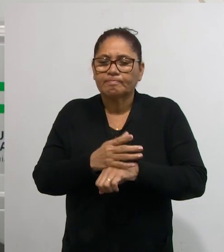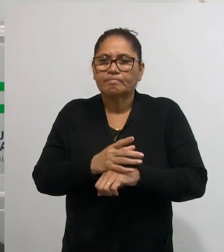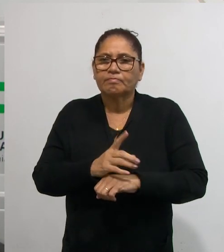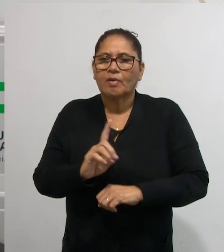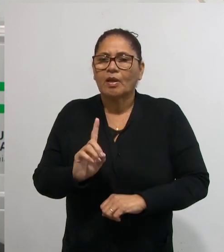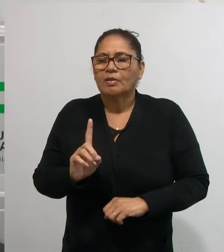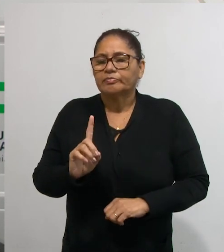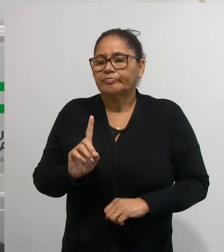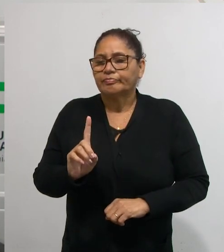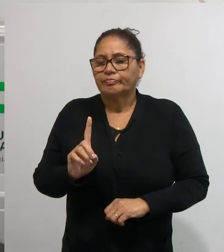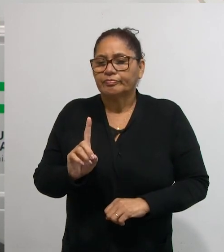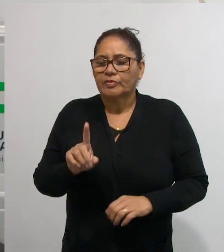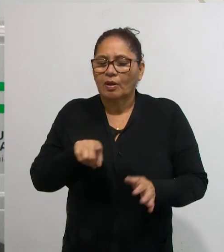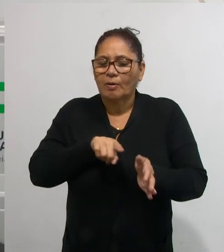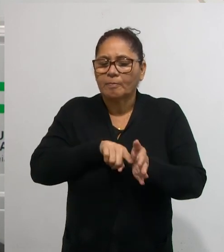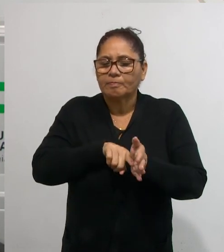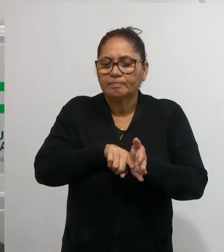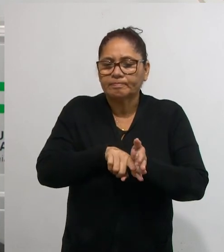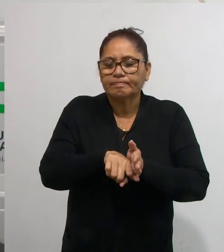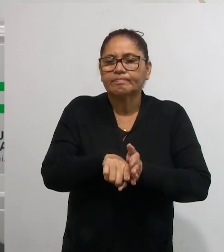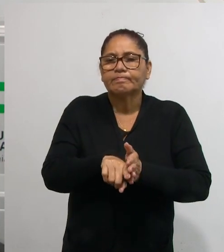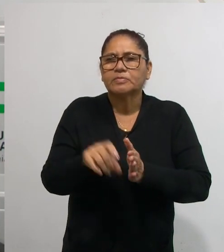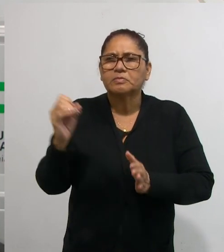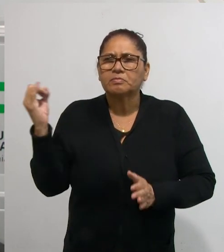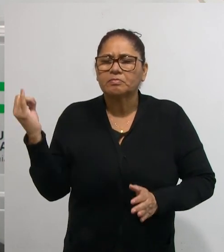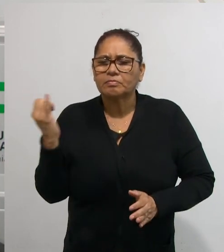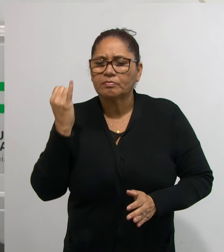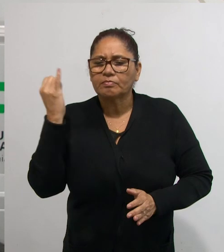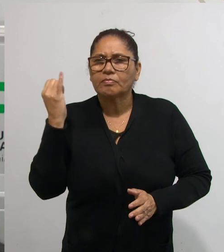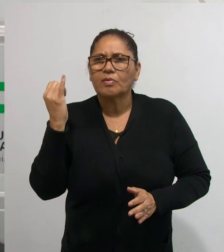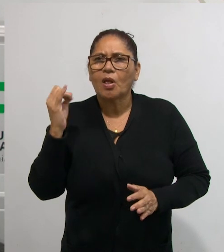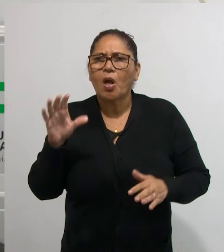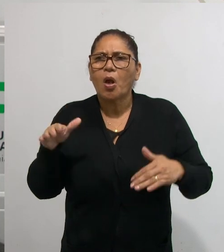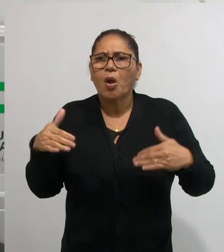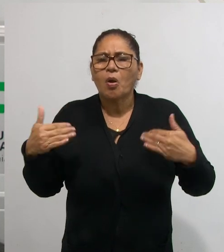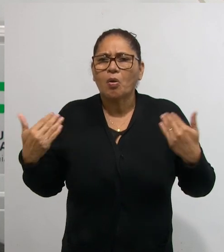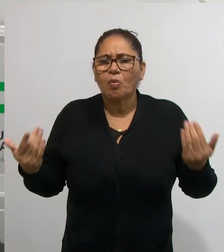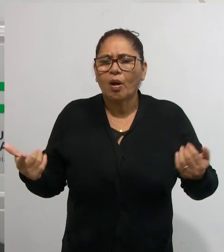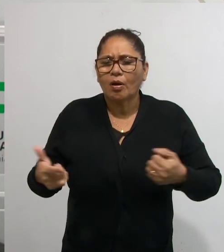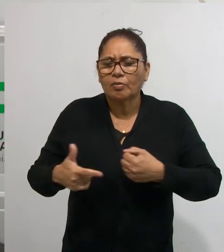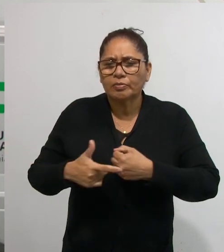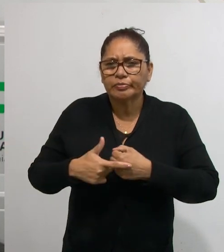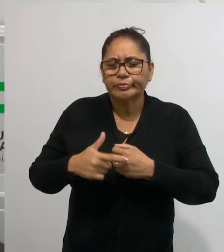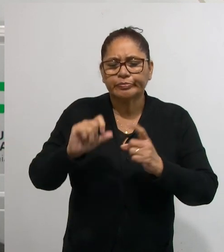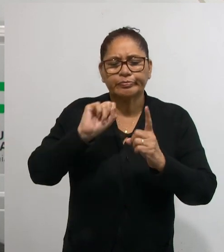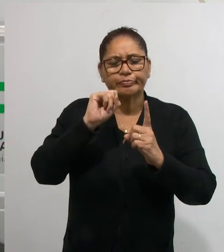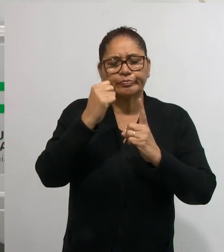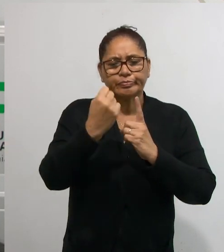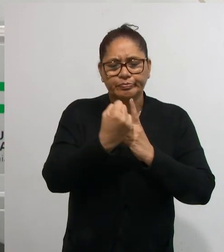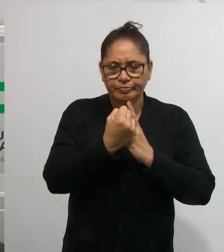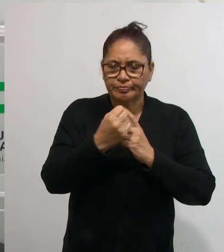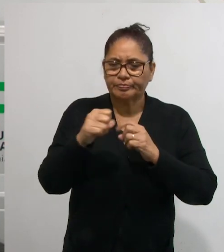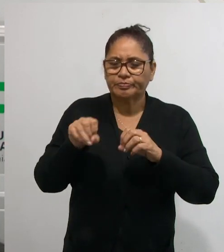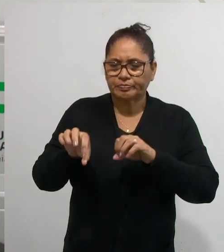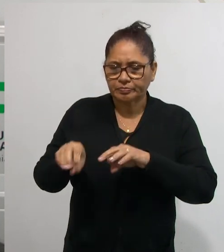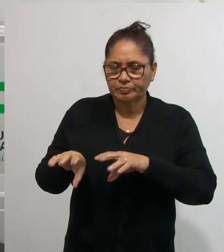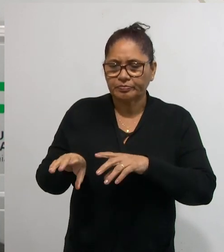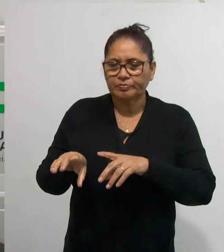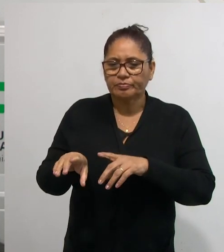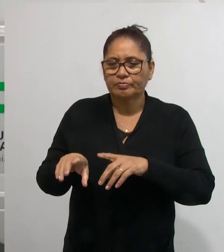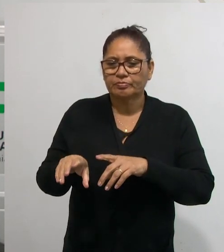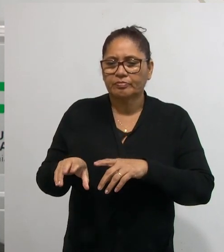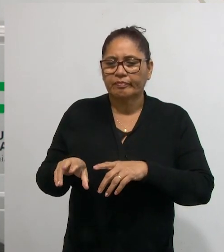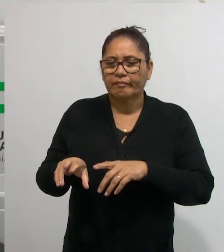a prática educativa, não esqueça da nossa pergunta fundante, né, qual é a função social do